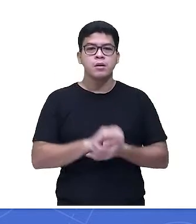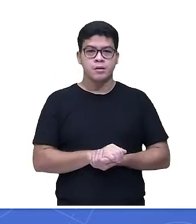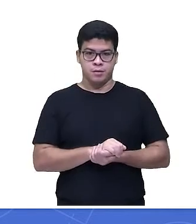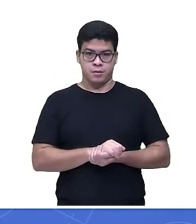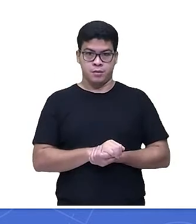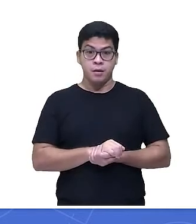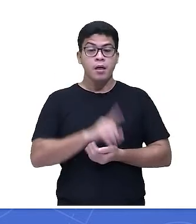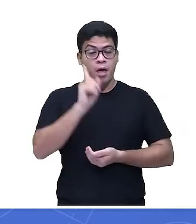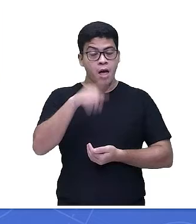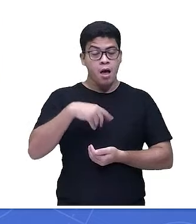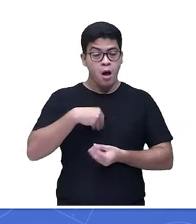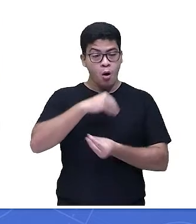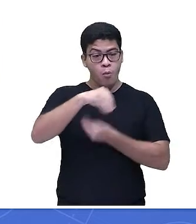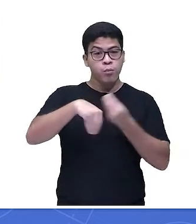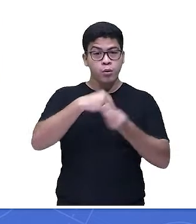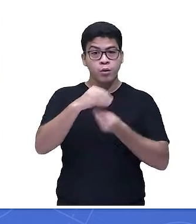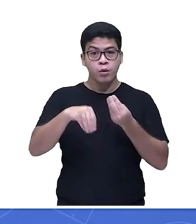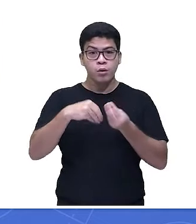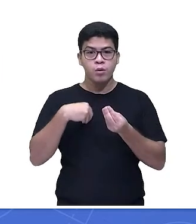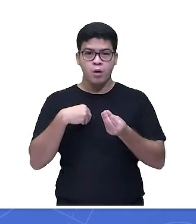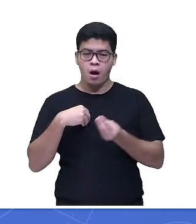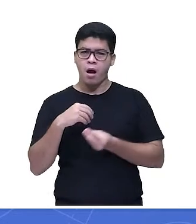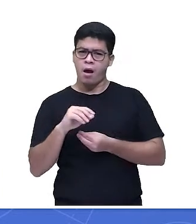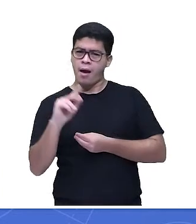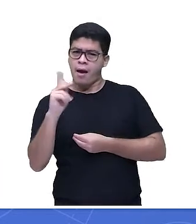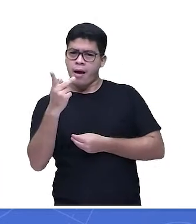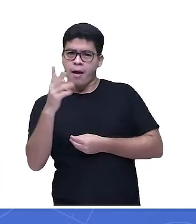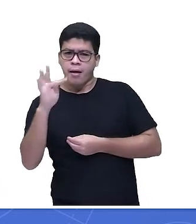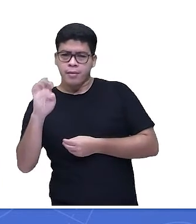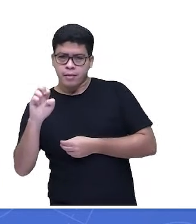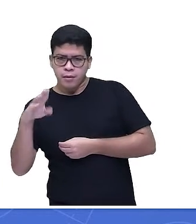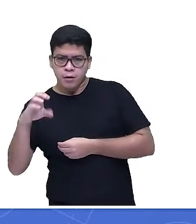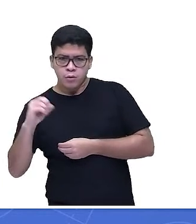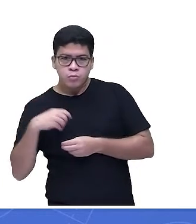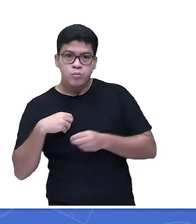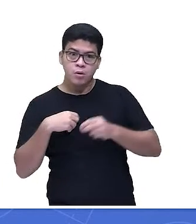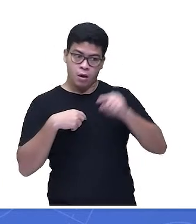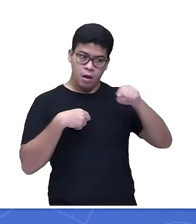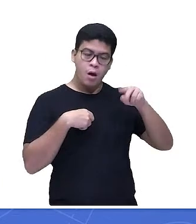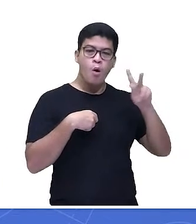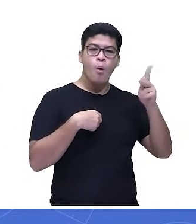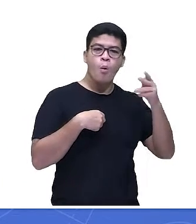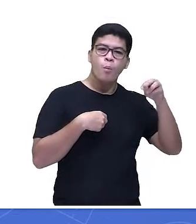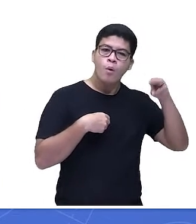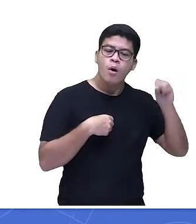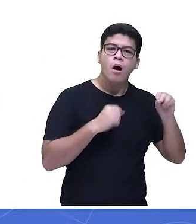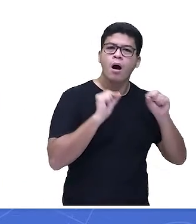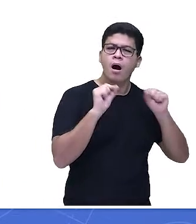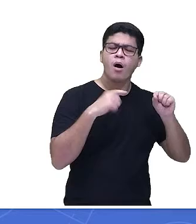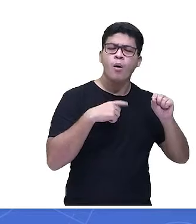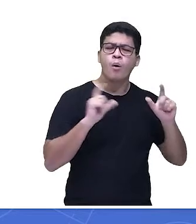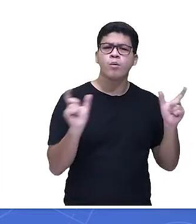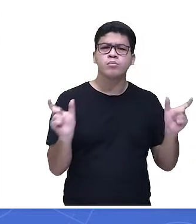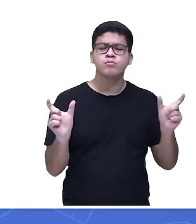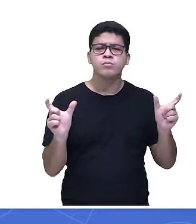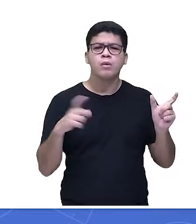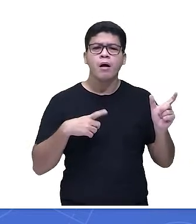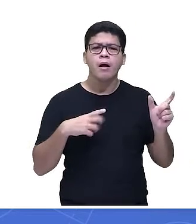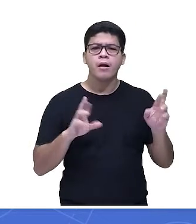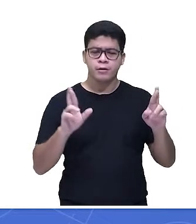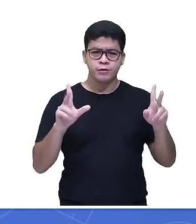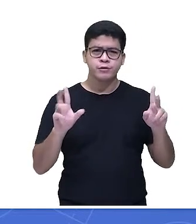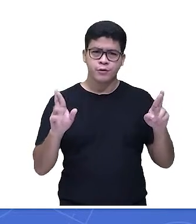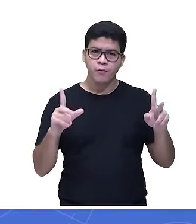é misturas homogêneas e heterogêneas. Misturar é algo muito comum no nosso cotidiano, nós